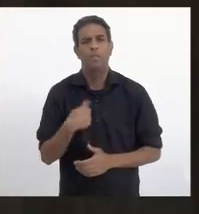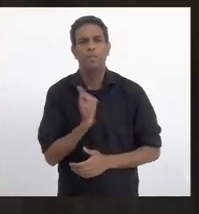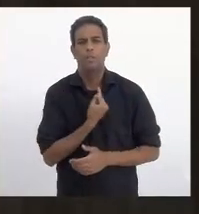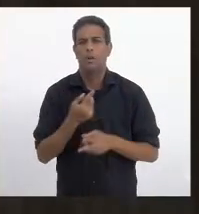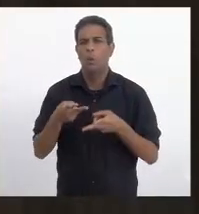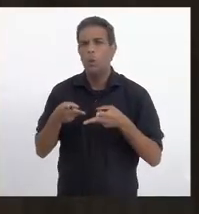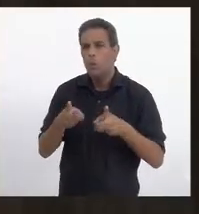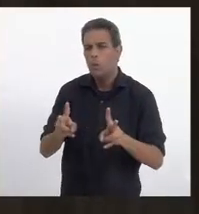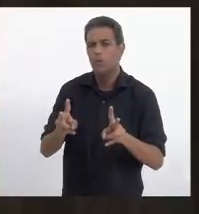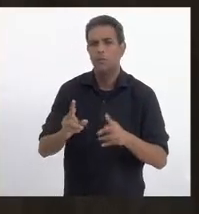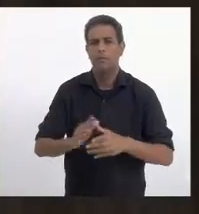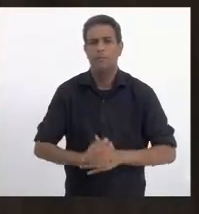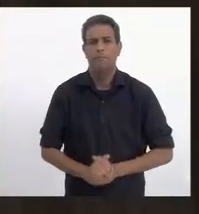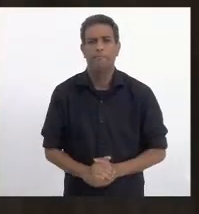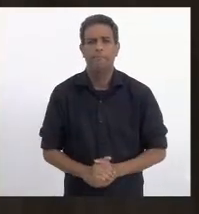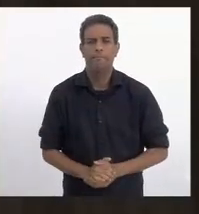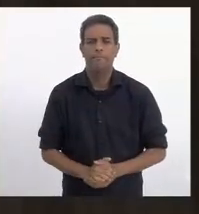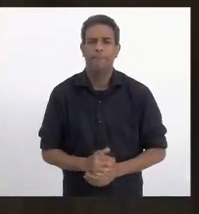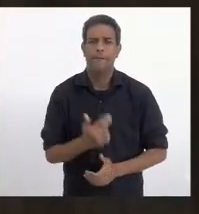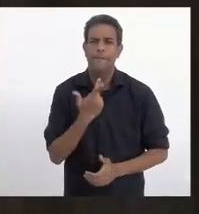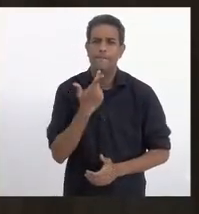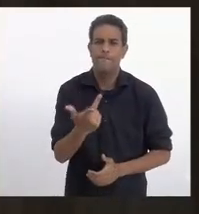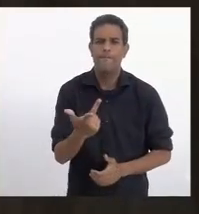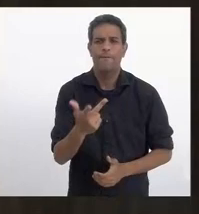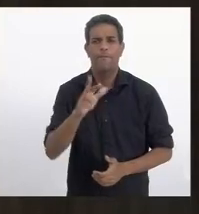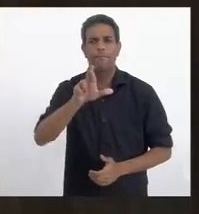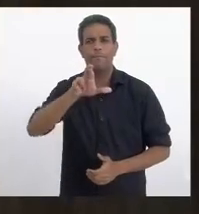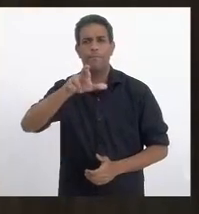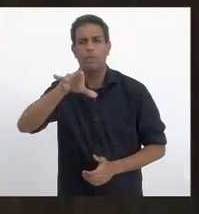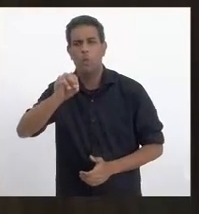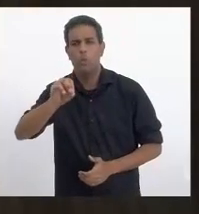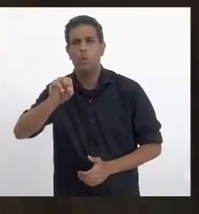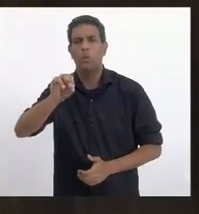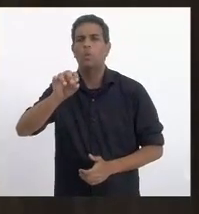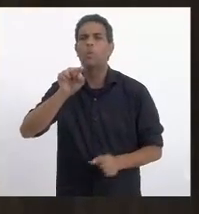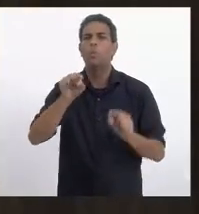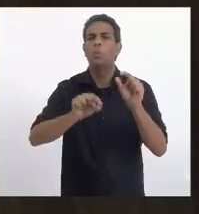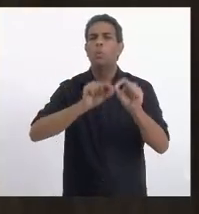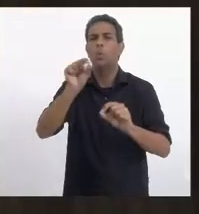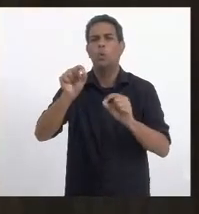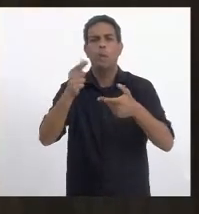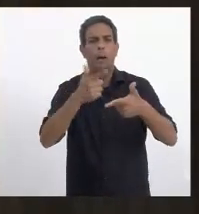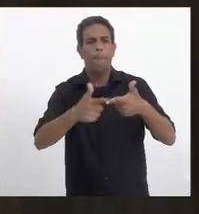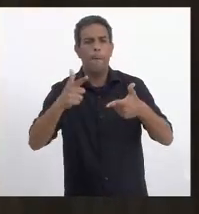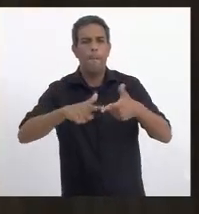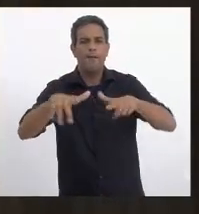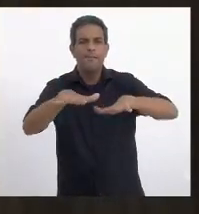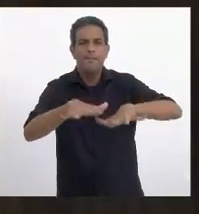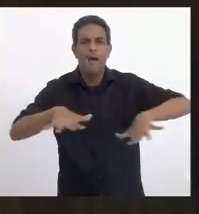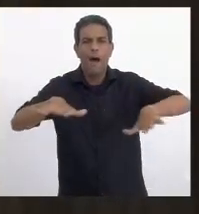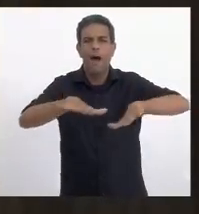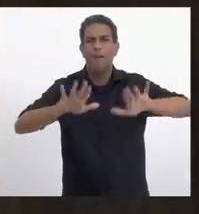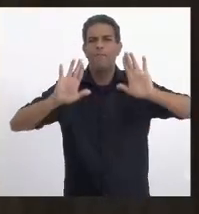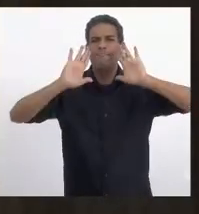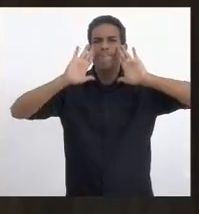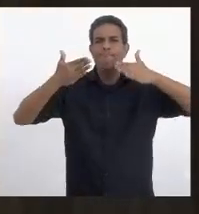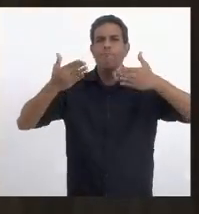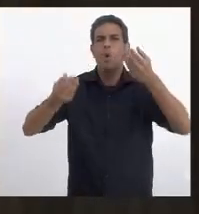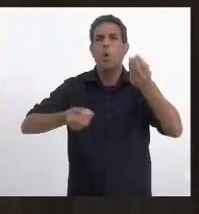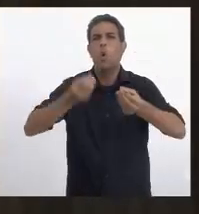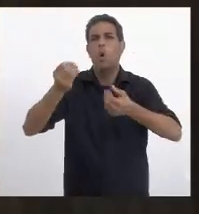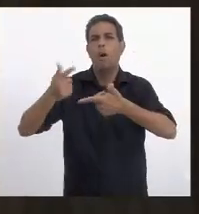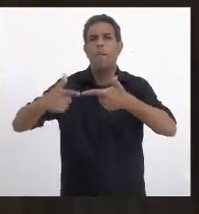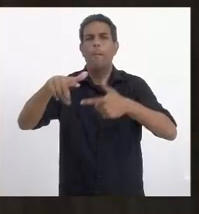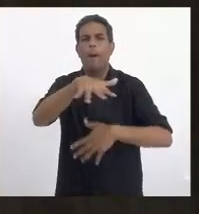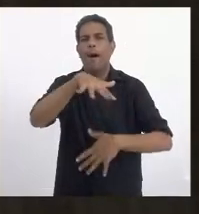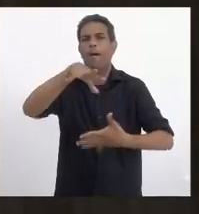eficácia contida fato erro previdência pegou a pior interpretação e tacou no longo de